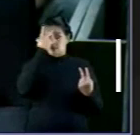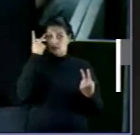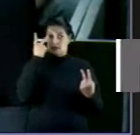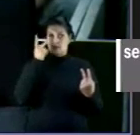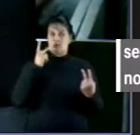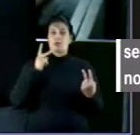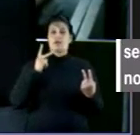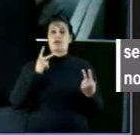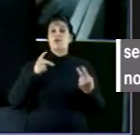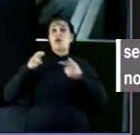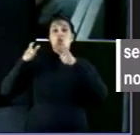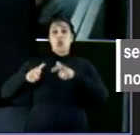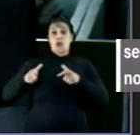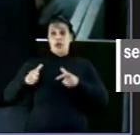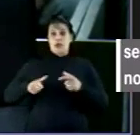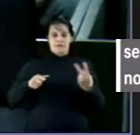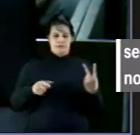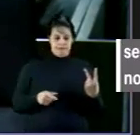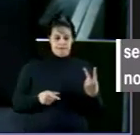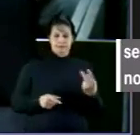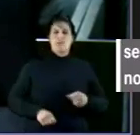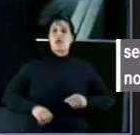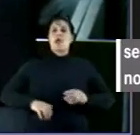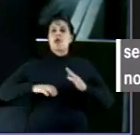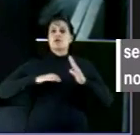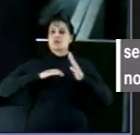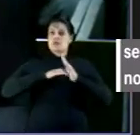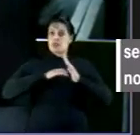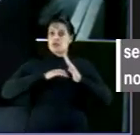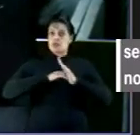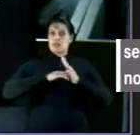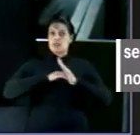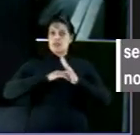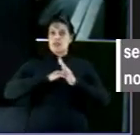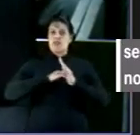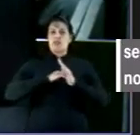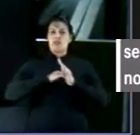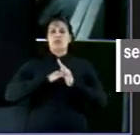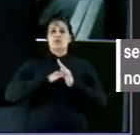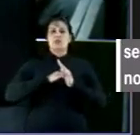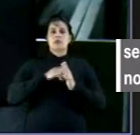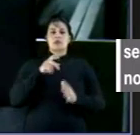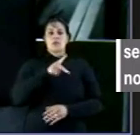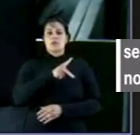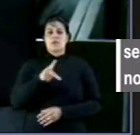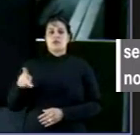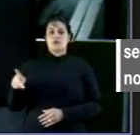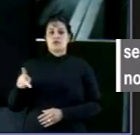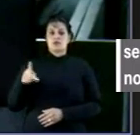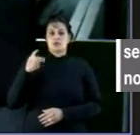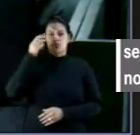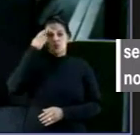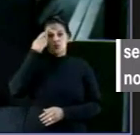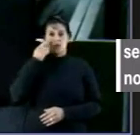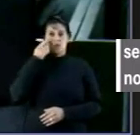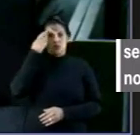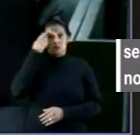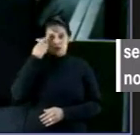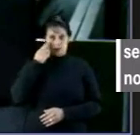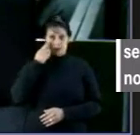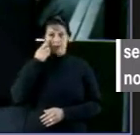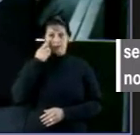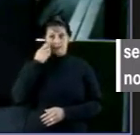ao Senado Federal na pessoa do seu Presidente Rodrigo Pacheco Senado Federal instituição